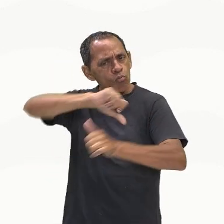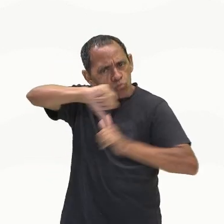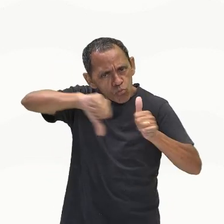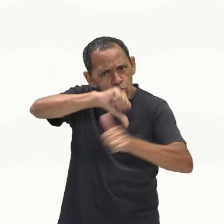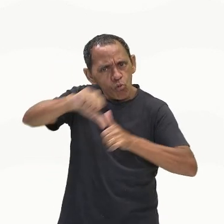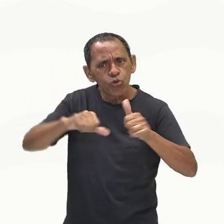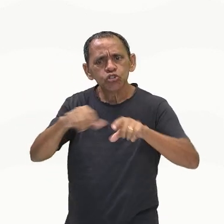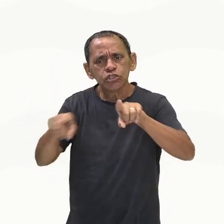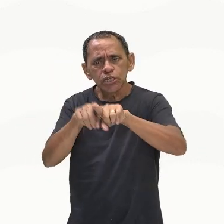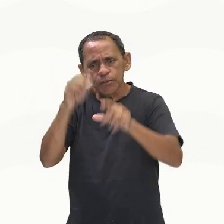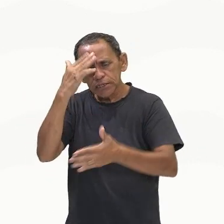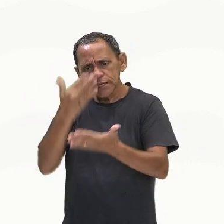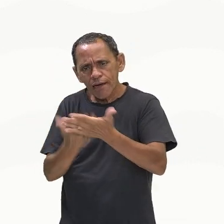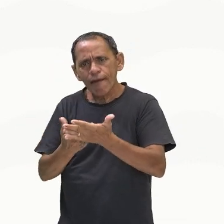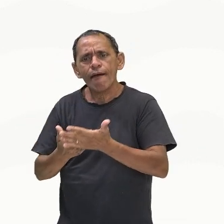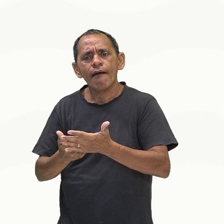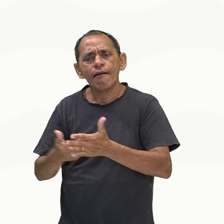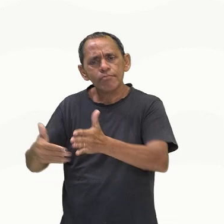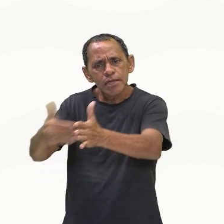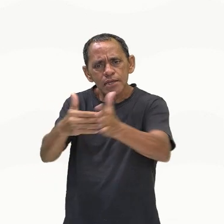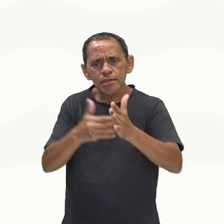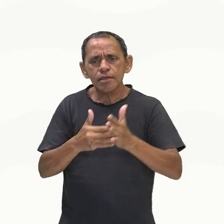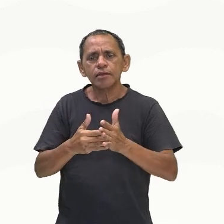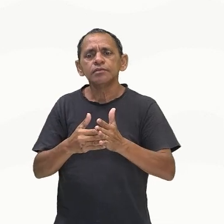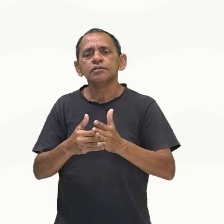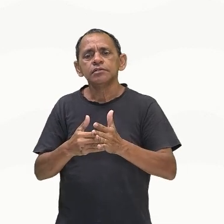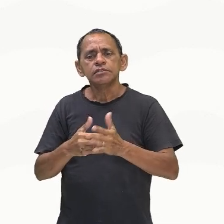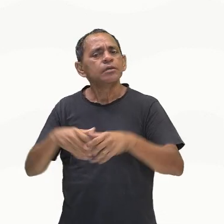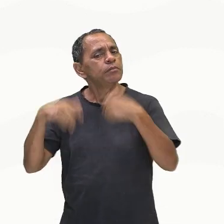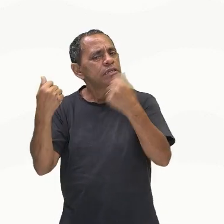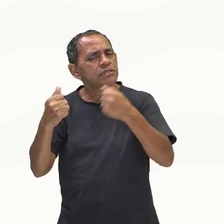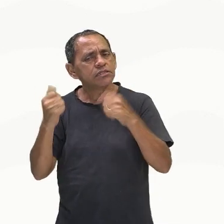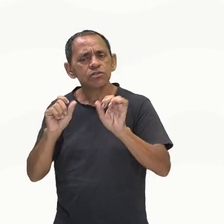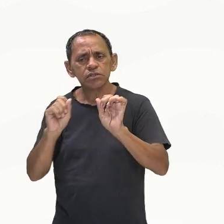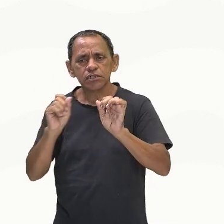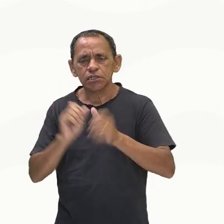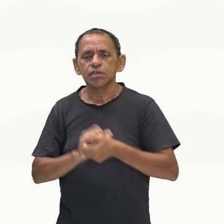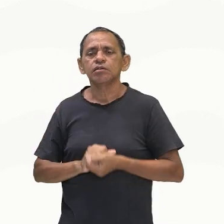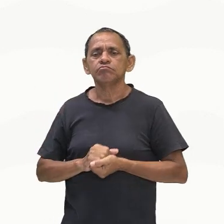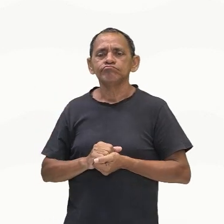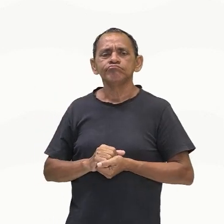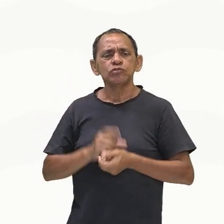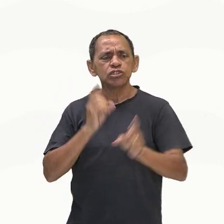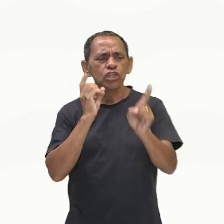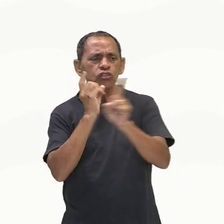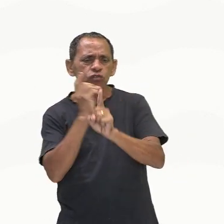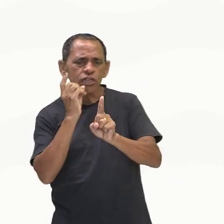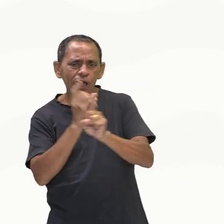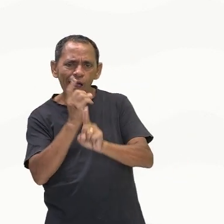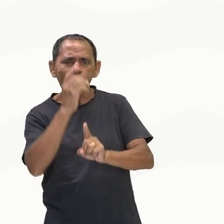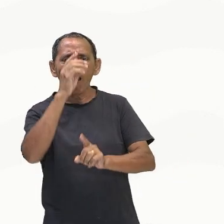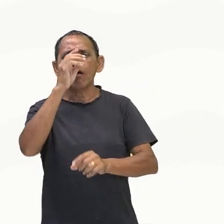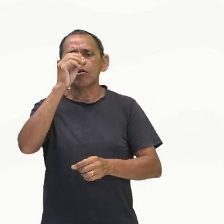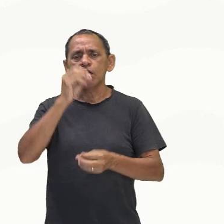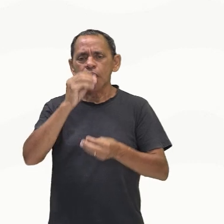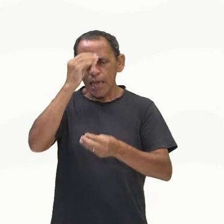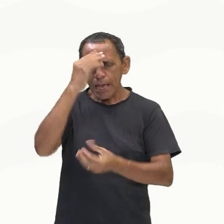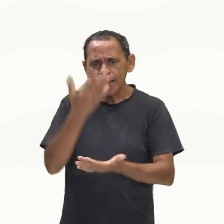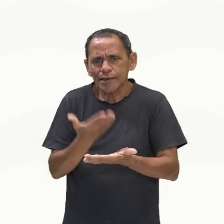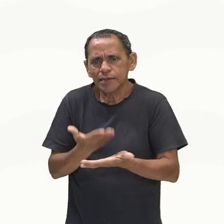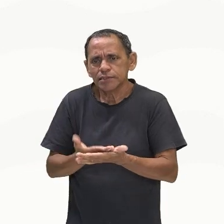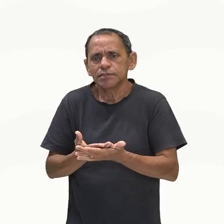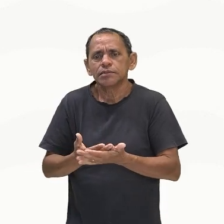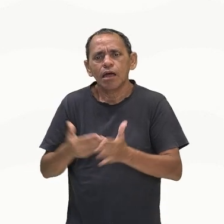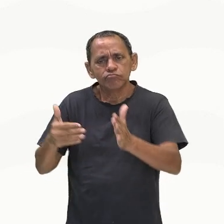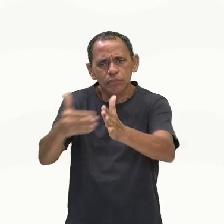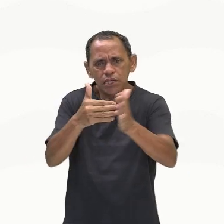fazer, identificar quais crenças limitantes estão afetando a nossa vida. Então, algumas dessas